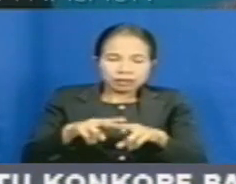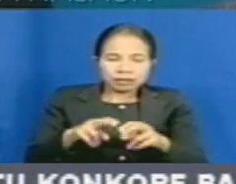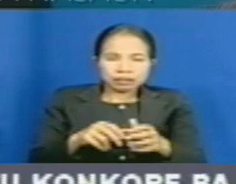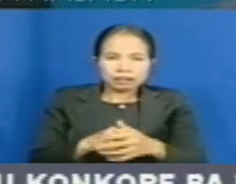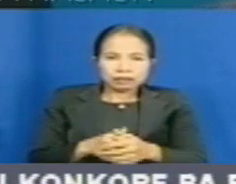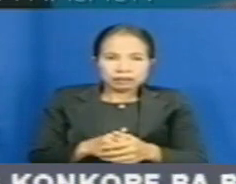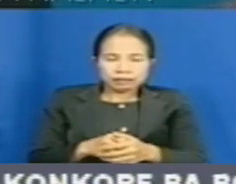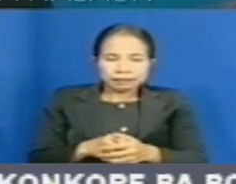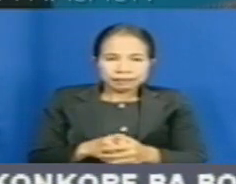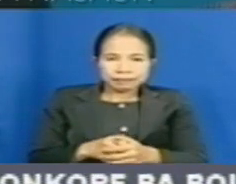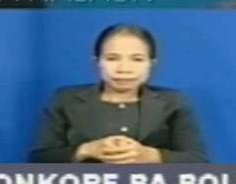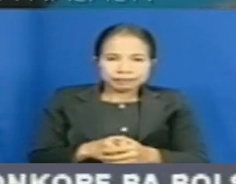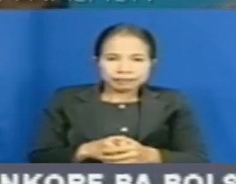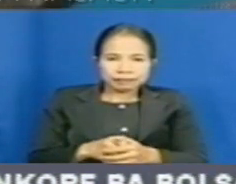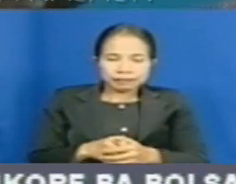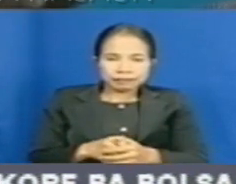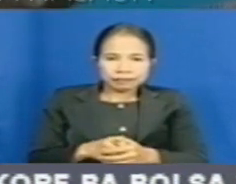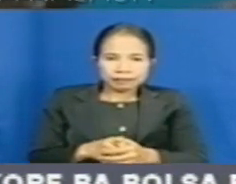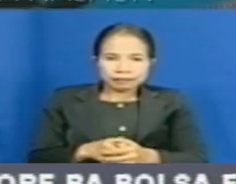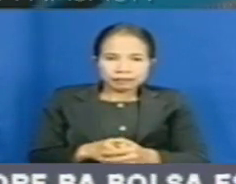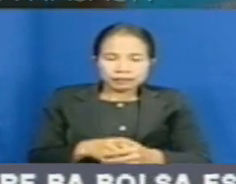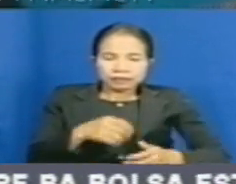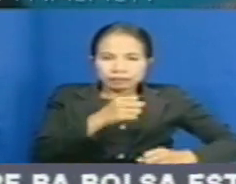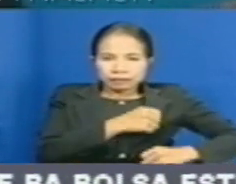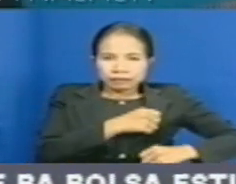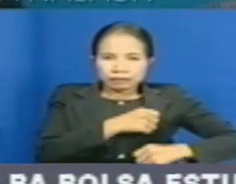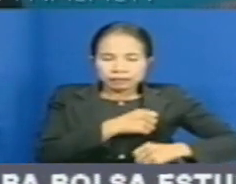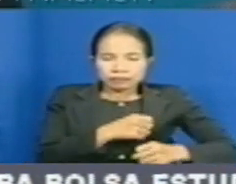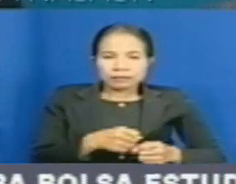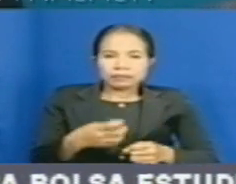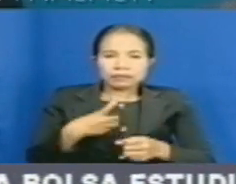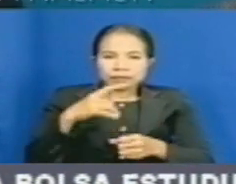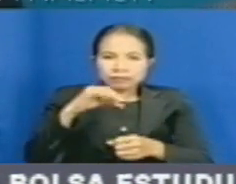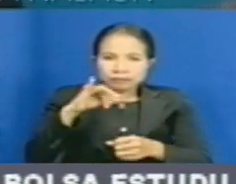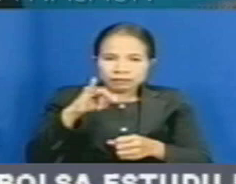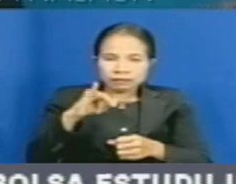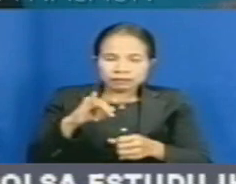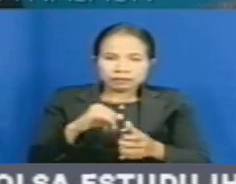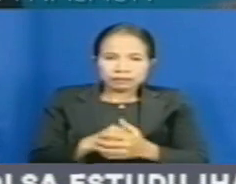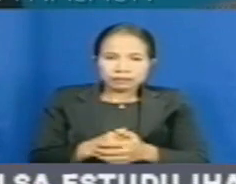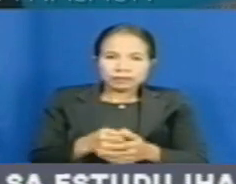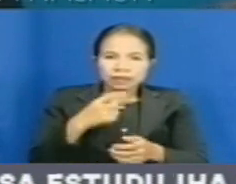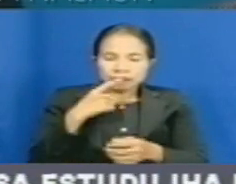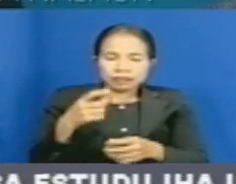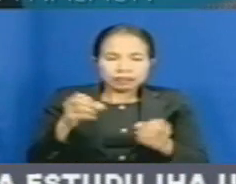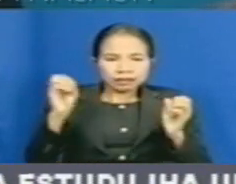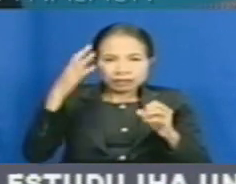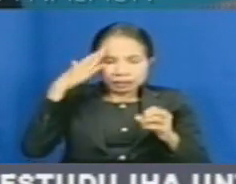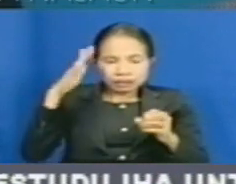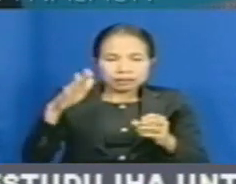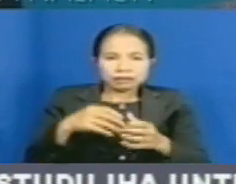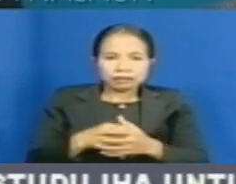Atene, que a natureza, forças armadas, a natureza militar, né? A Atene mostra que lá conhece feito com a